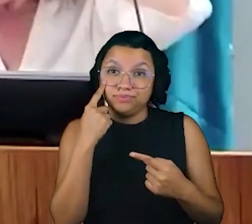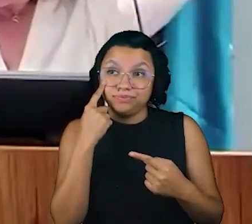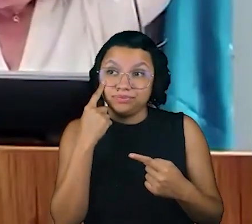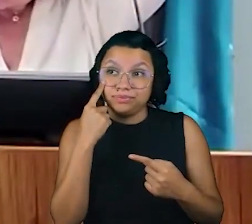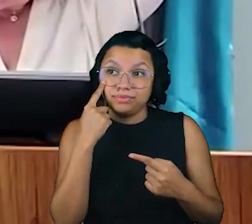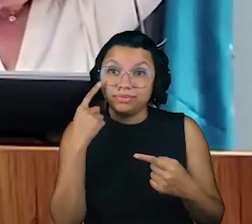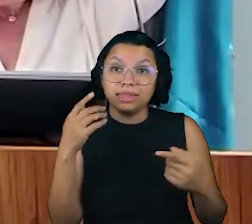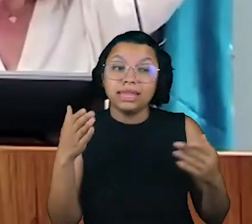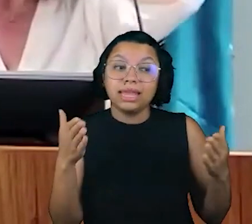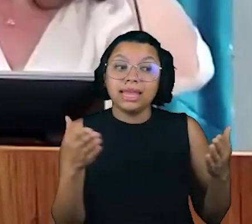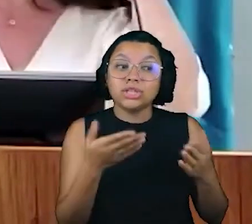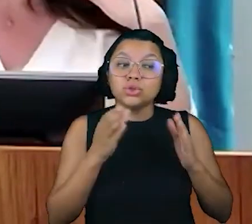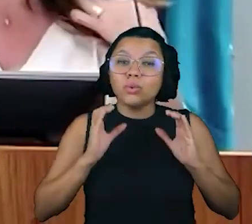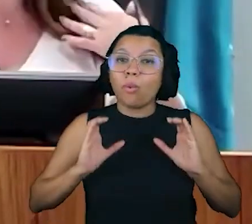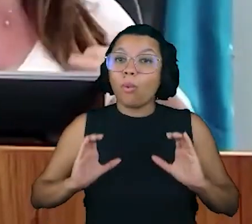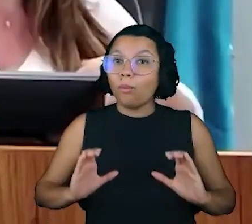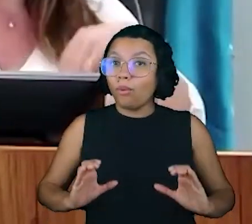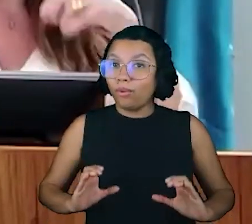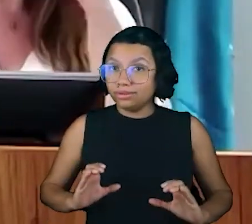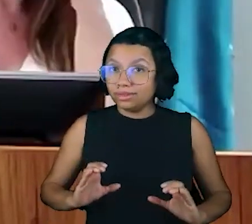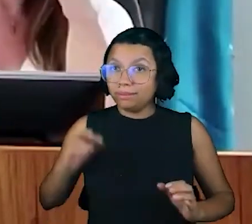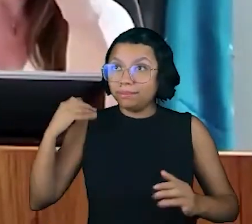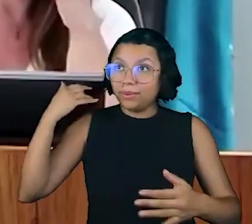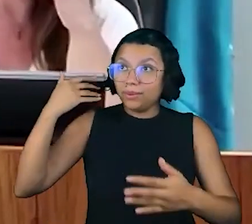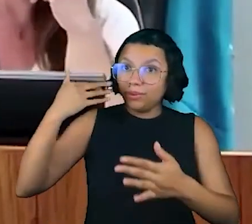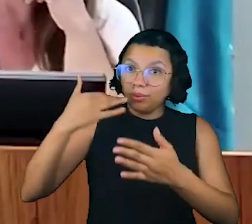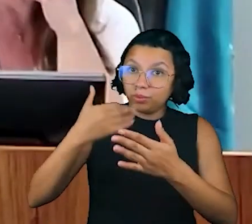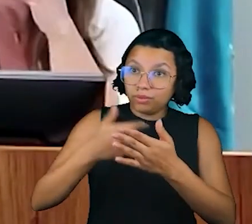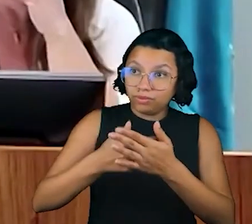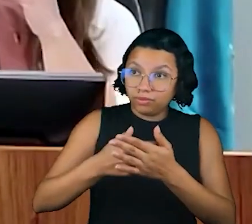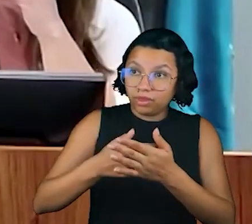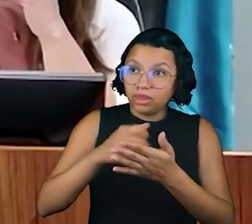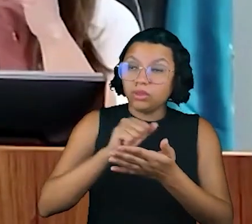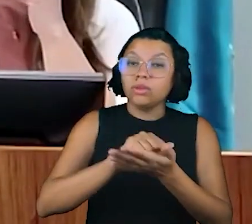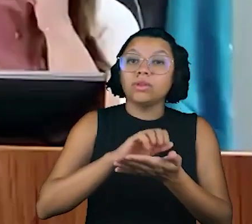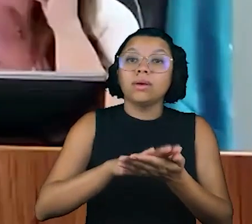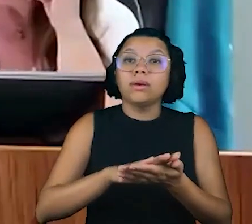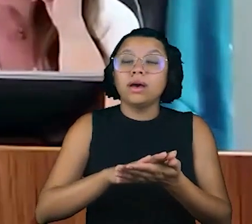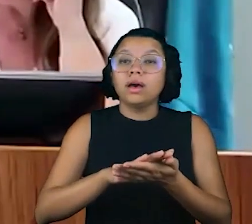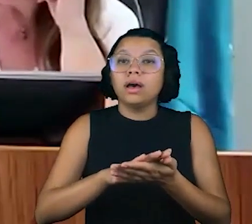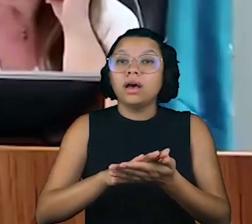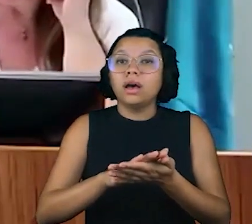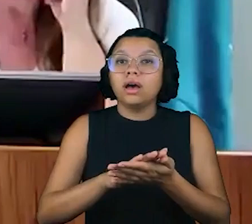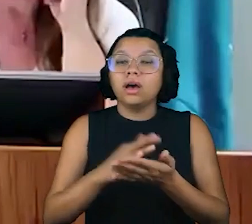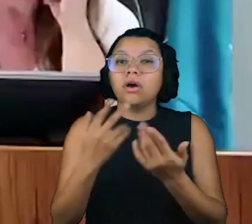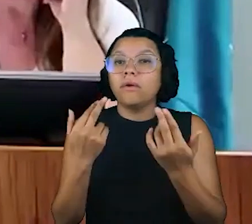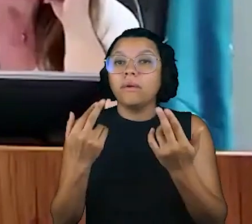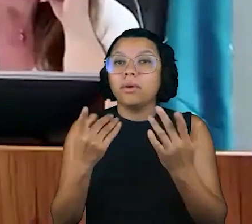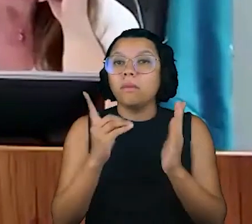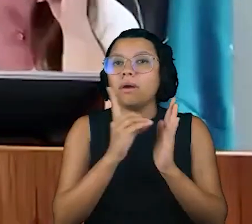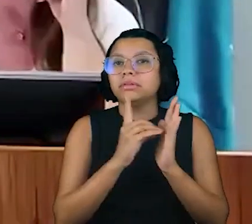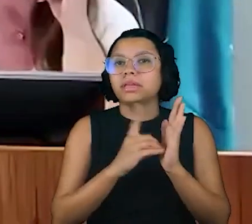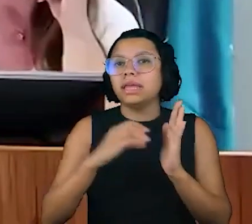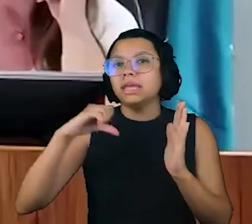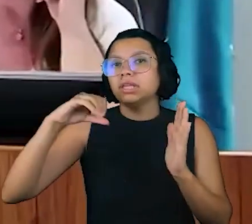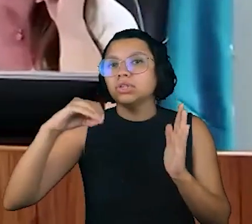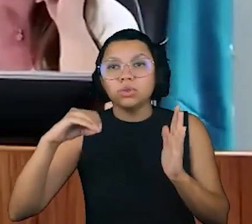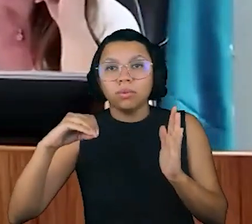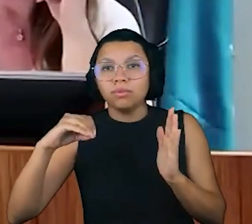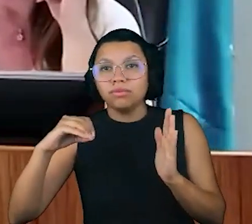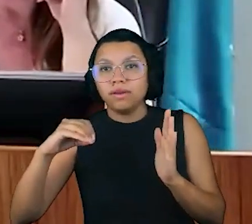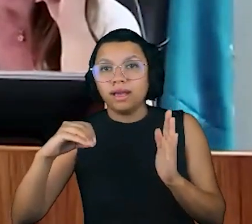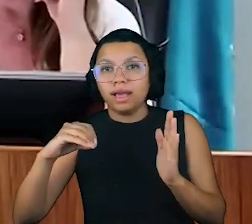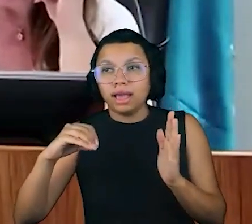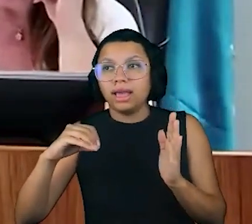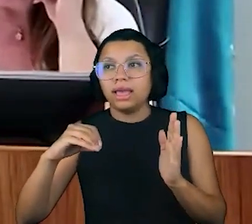esses comportamentos, eles vêm sendo sancionados no modelo década de 90, mediante a emissão de um